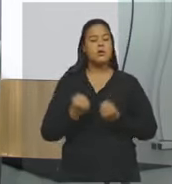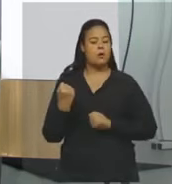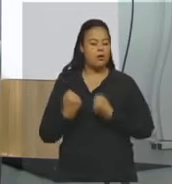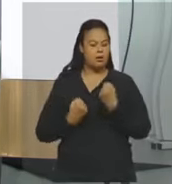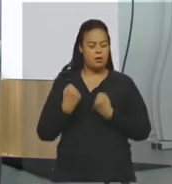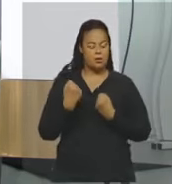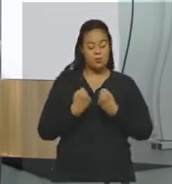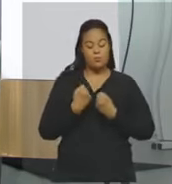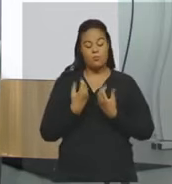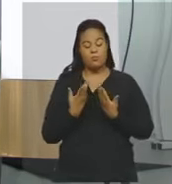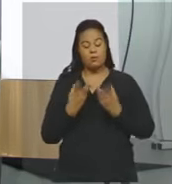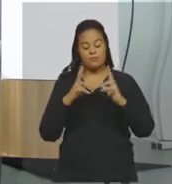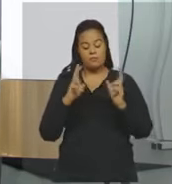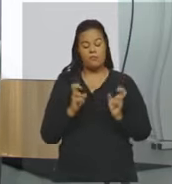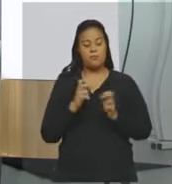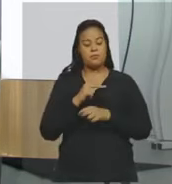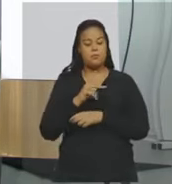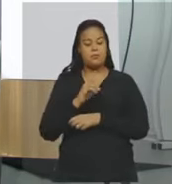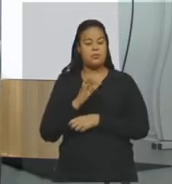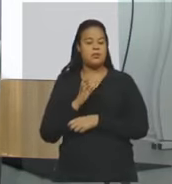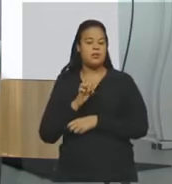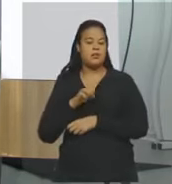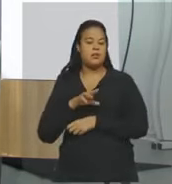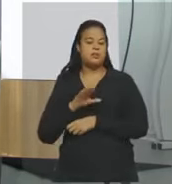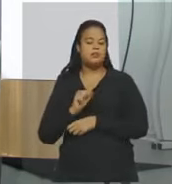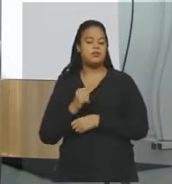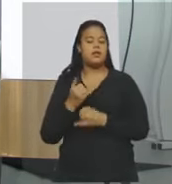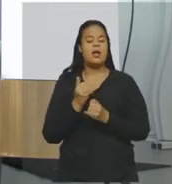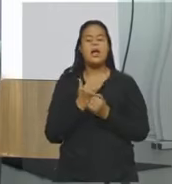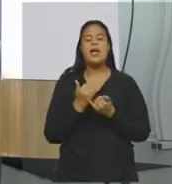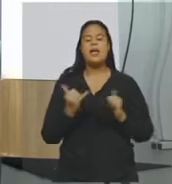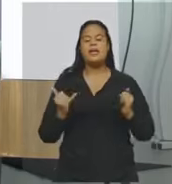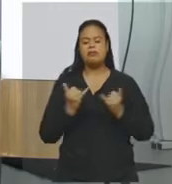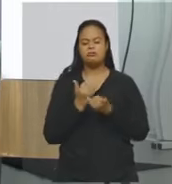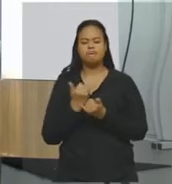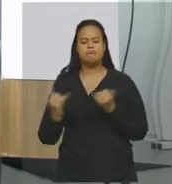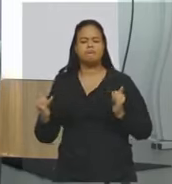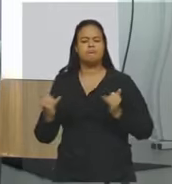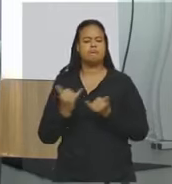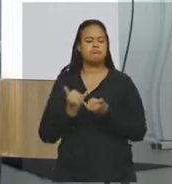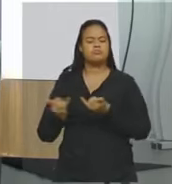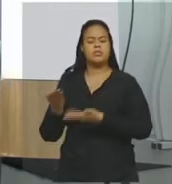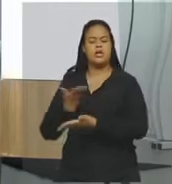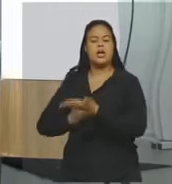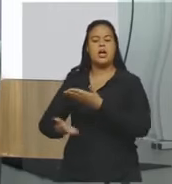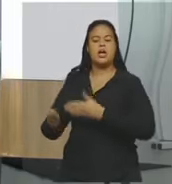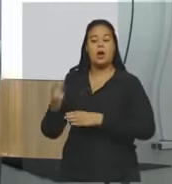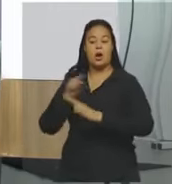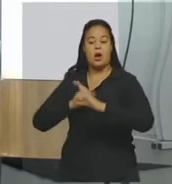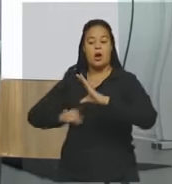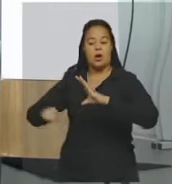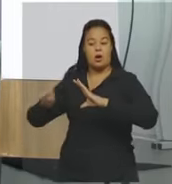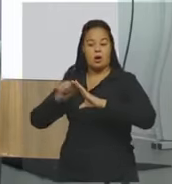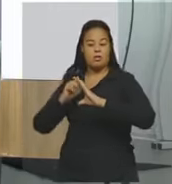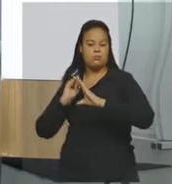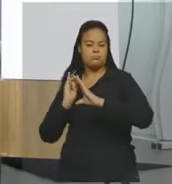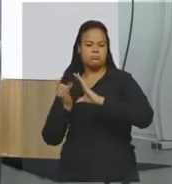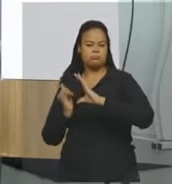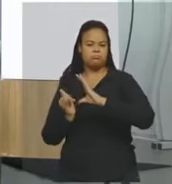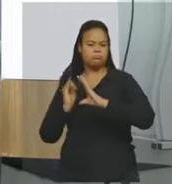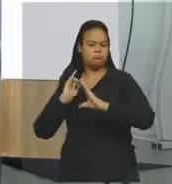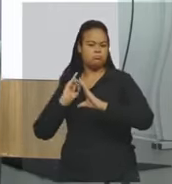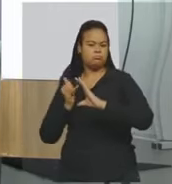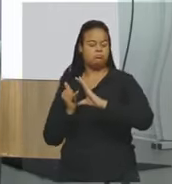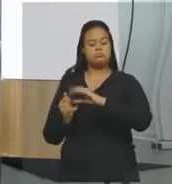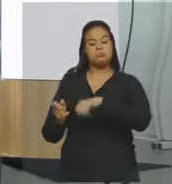de potência, eu estou falando realmente da energia que é transferida para as rodas dentro de um determinado intervalo